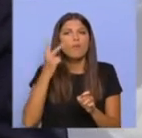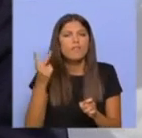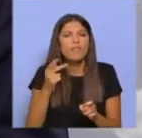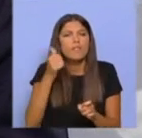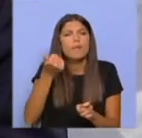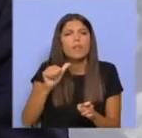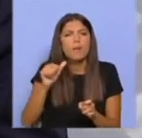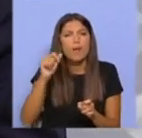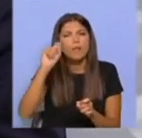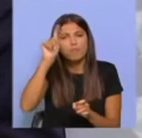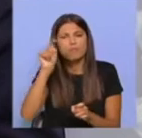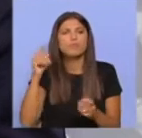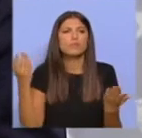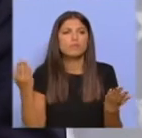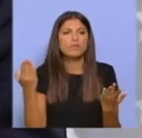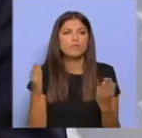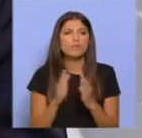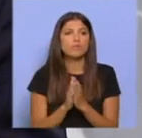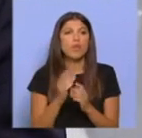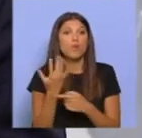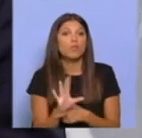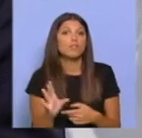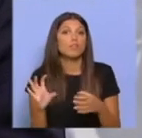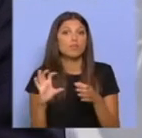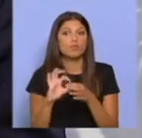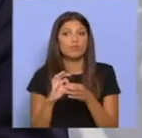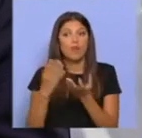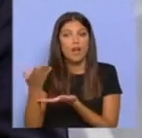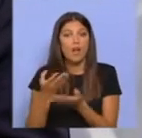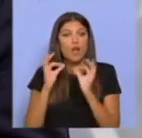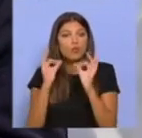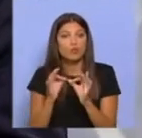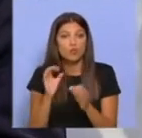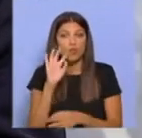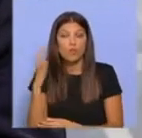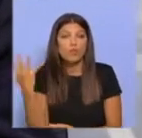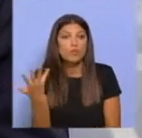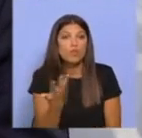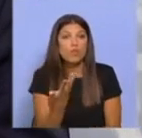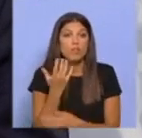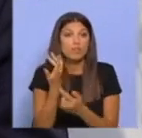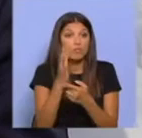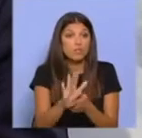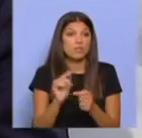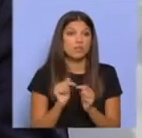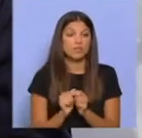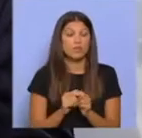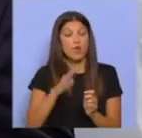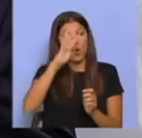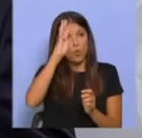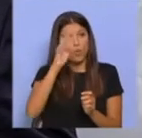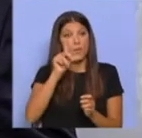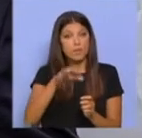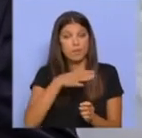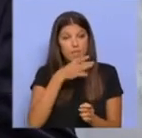natureza, e aí a voz do Papa Francisco, a Laudato Si, com tudo o que tem dito, é também uma inspiração, quer na relação